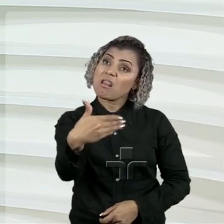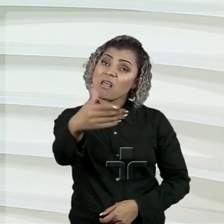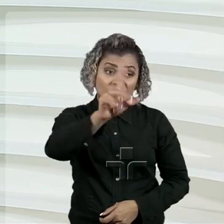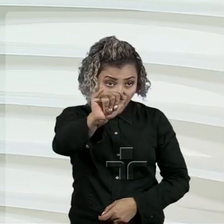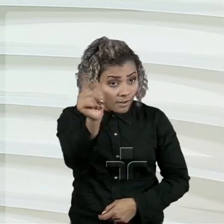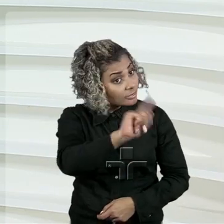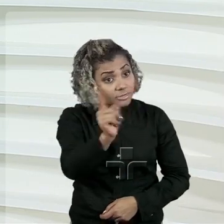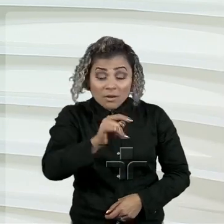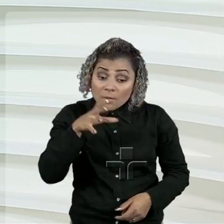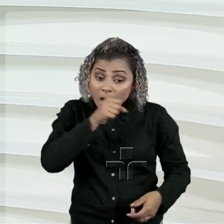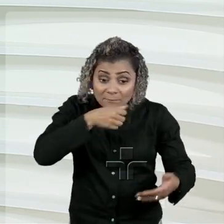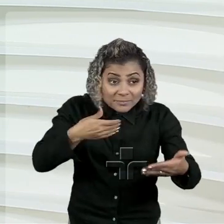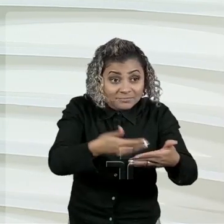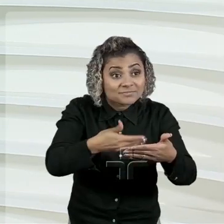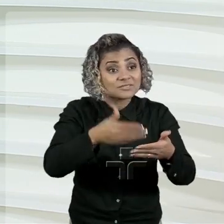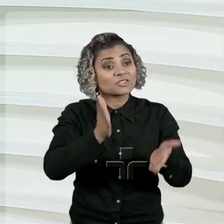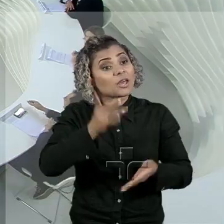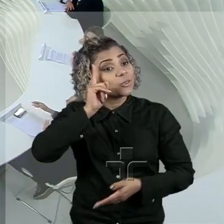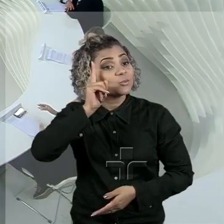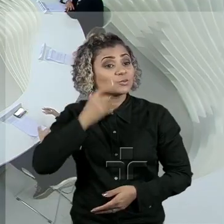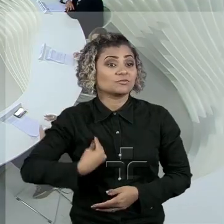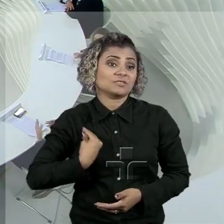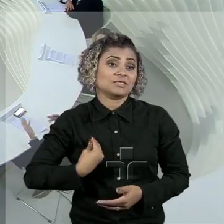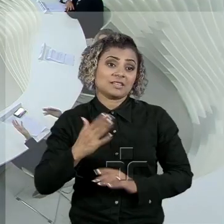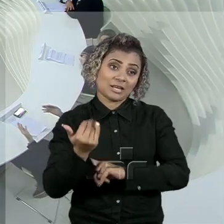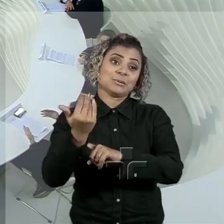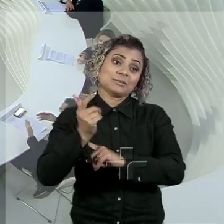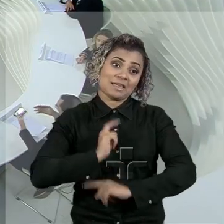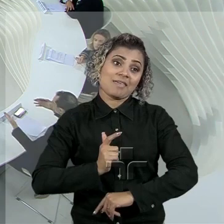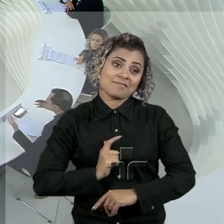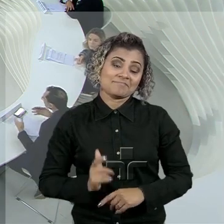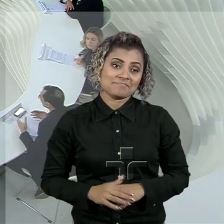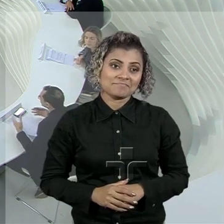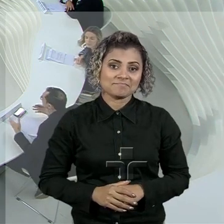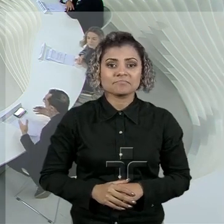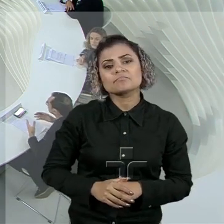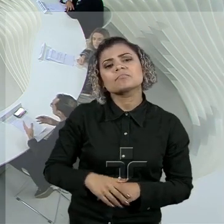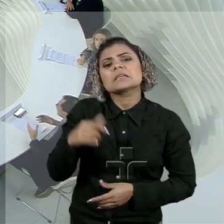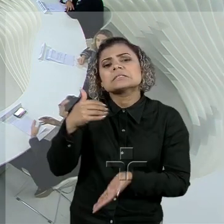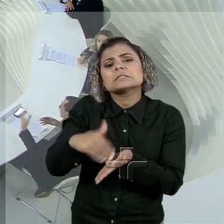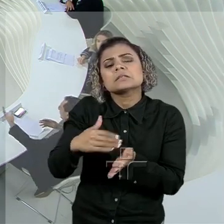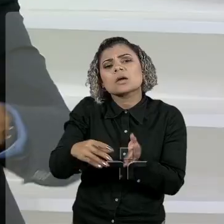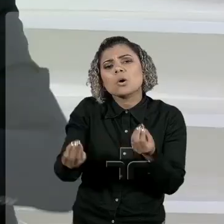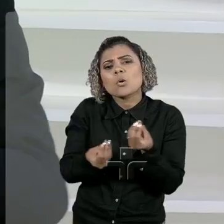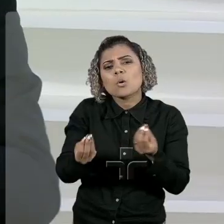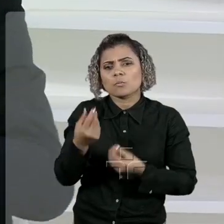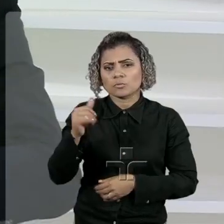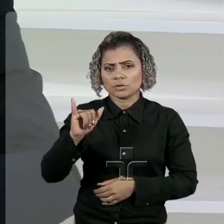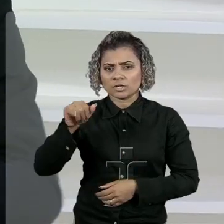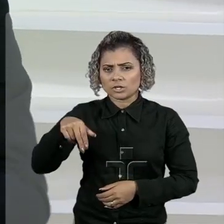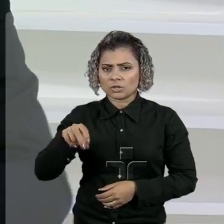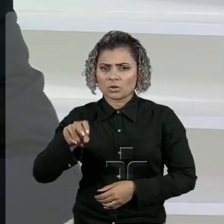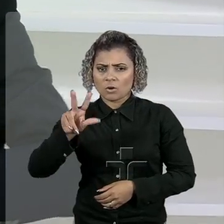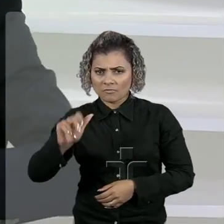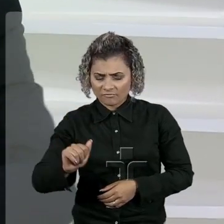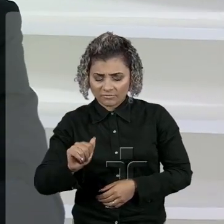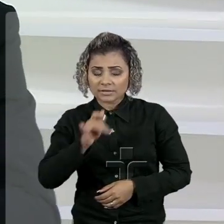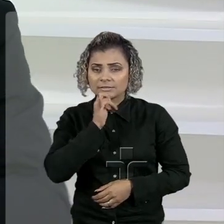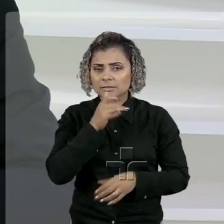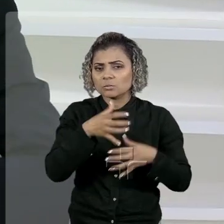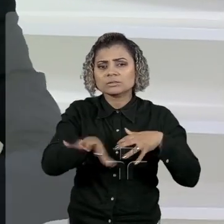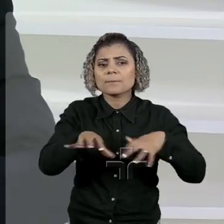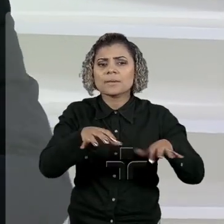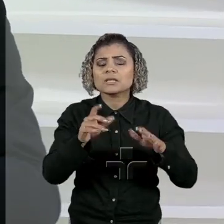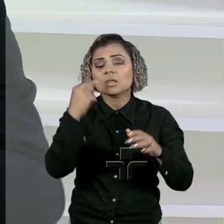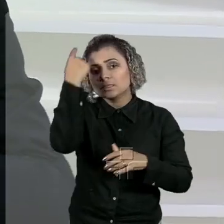acontece já no nosso dia a dia. Secretário, sobre o Inova São Paulo, né, voltando à questão do tempo, né, de divisão,